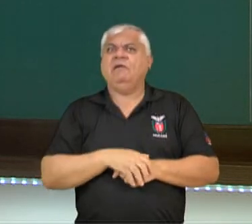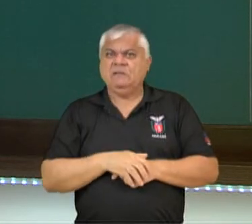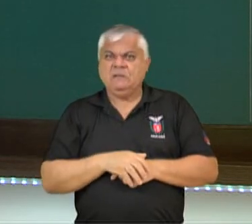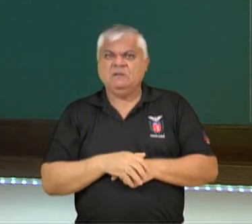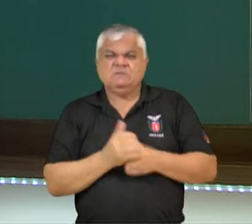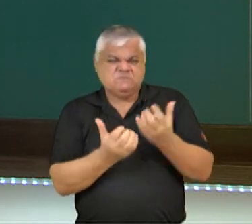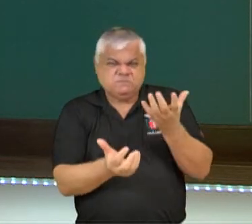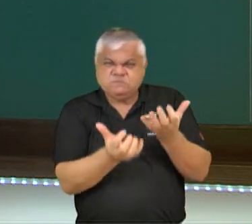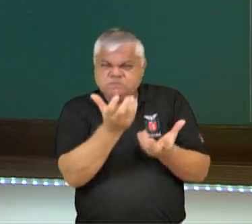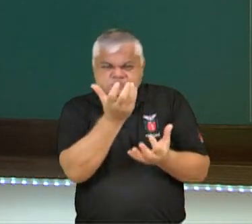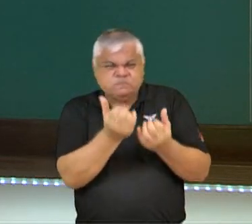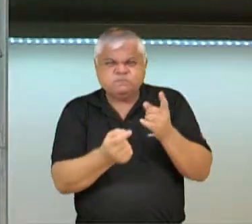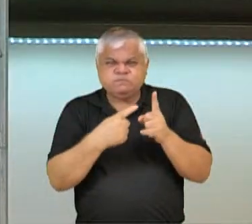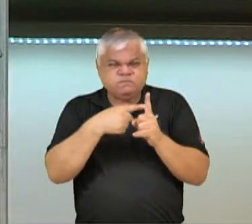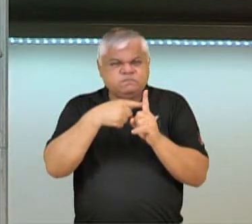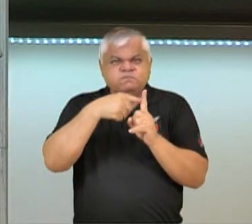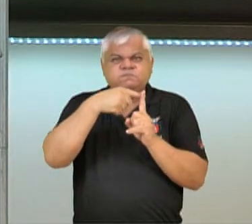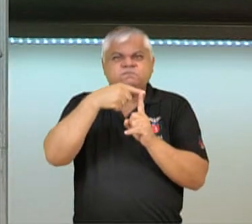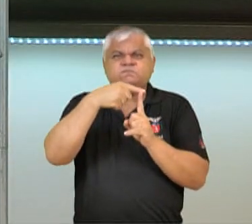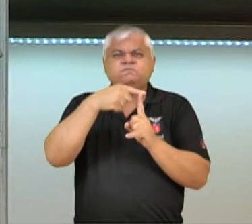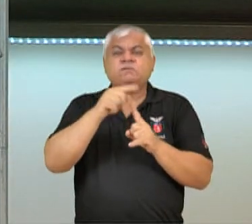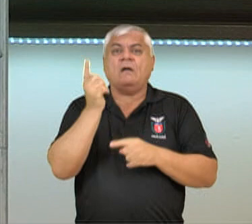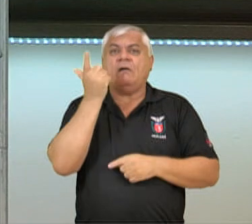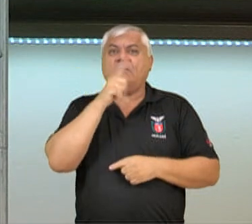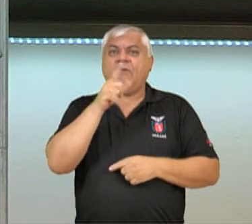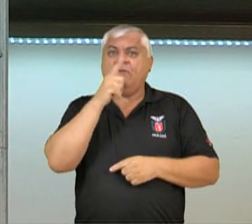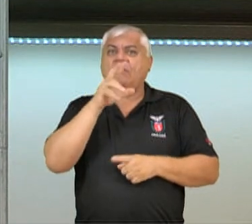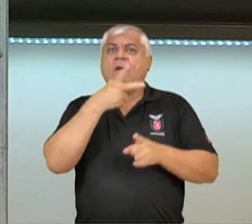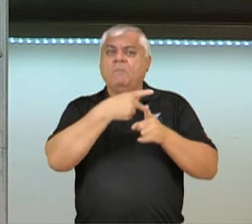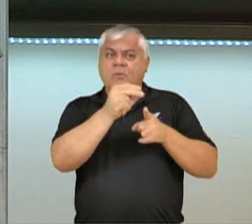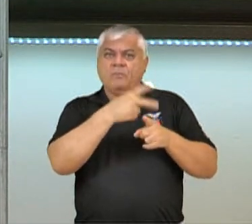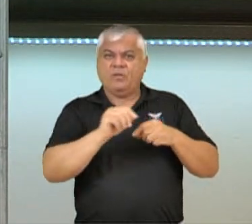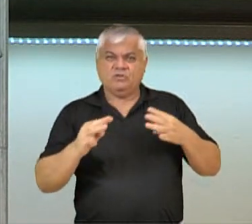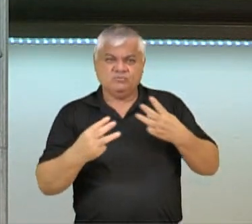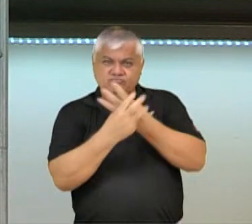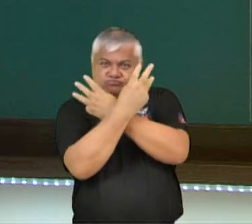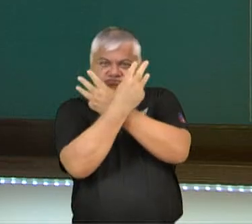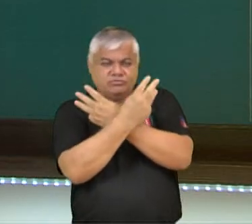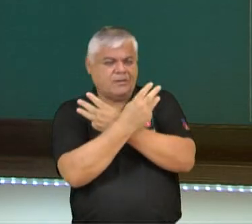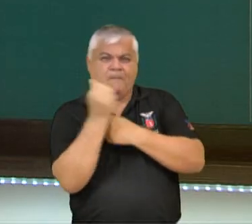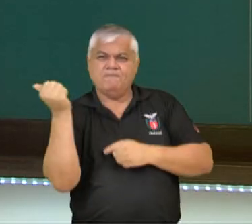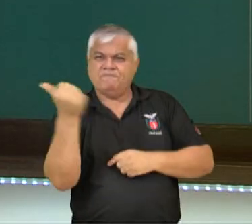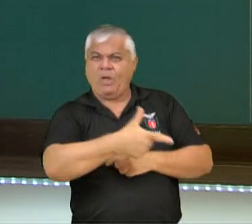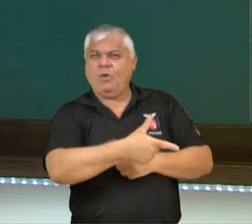nessa fusão dessa tecnologia. Ganhou do adamante do Wolverine, ganhou